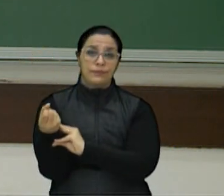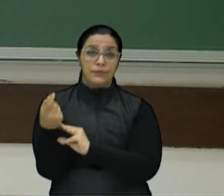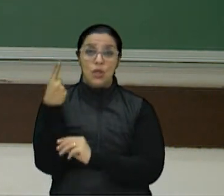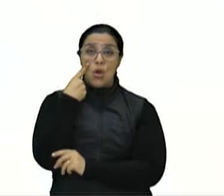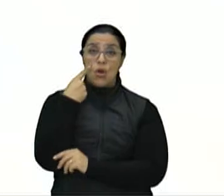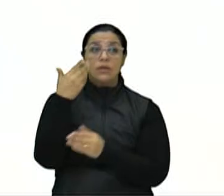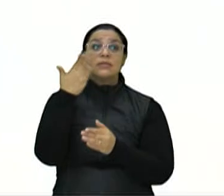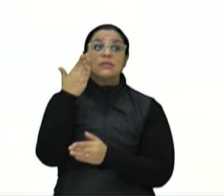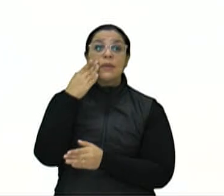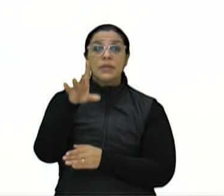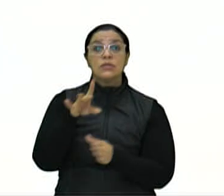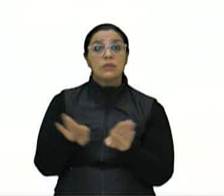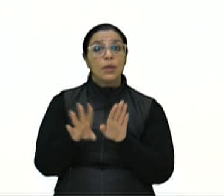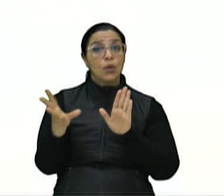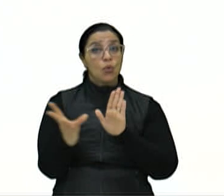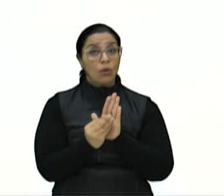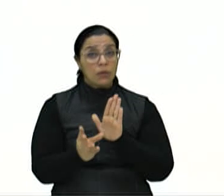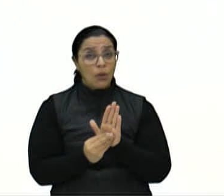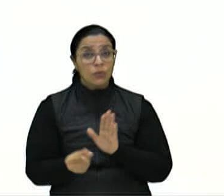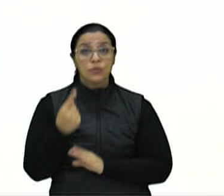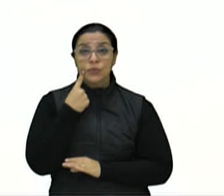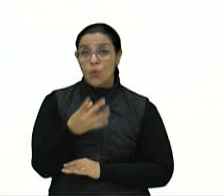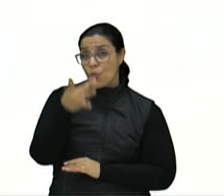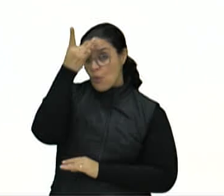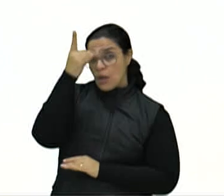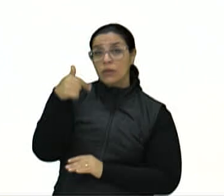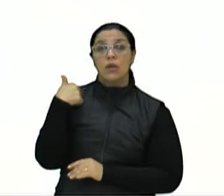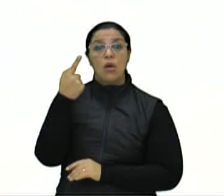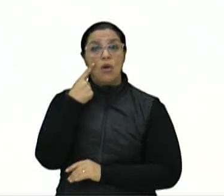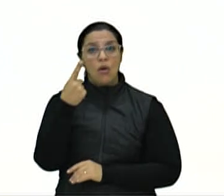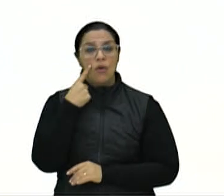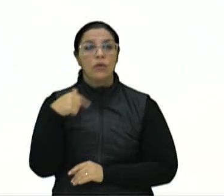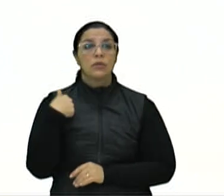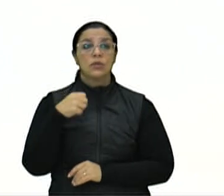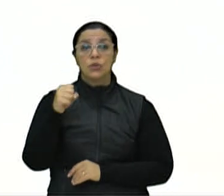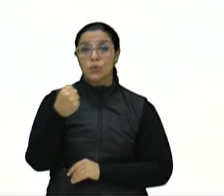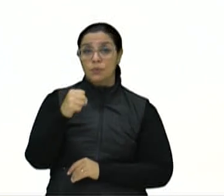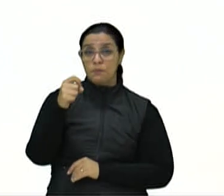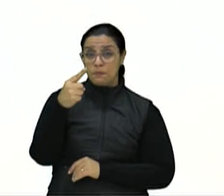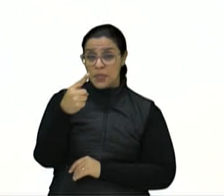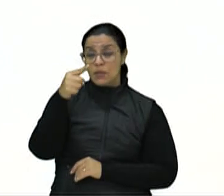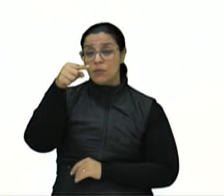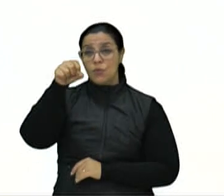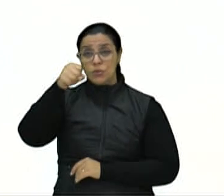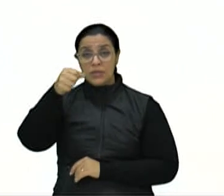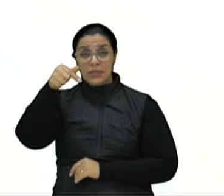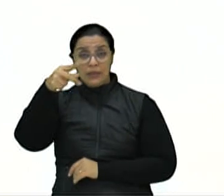favor, saiba isto como conteúdo. Guarda lá, anote. Em